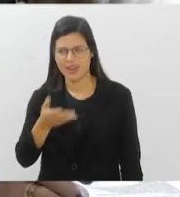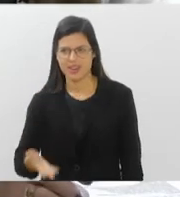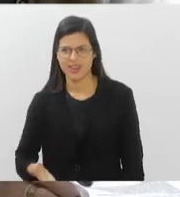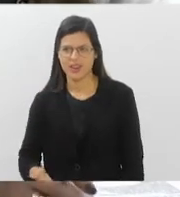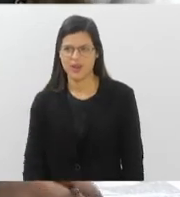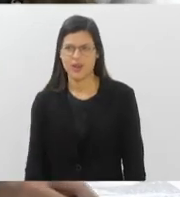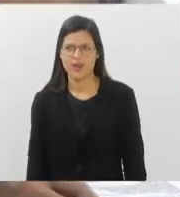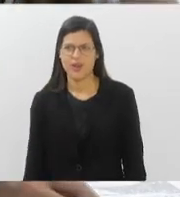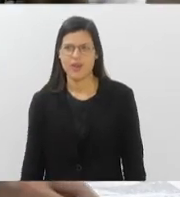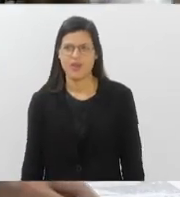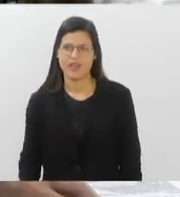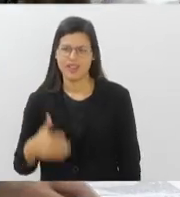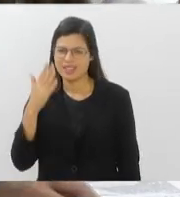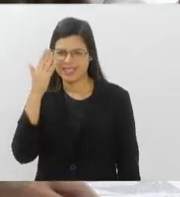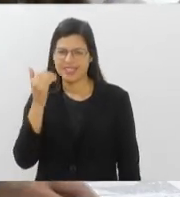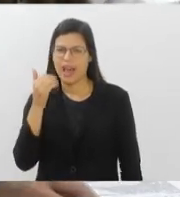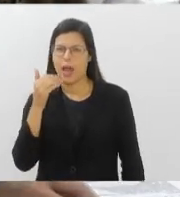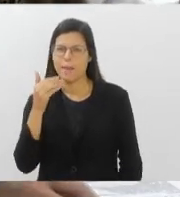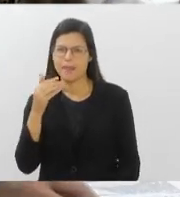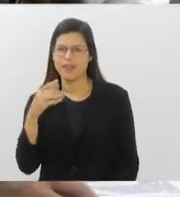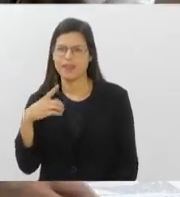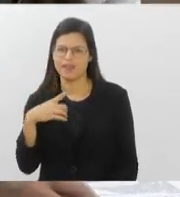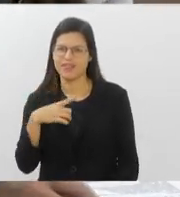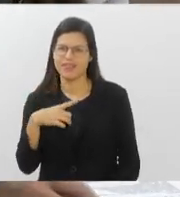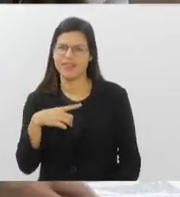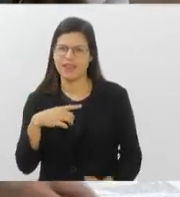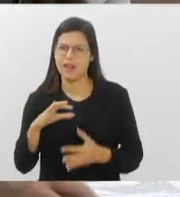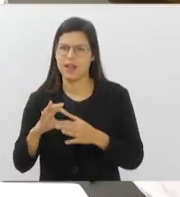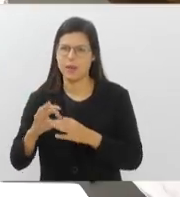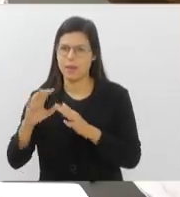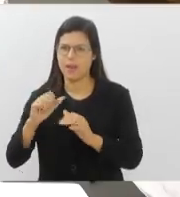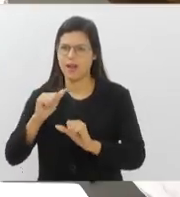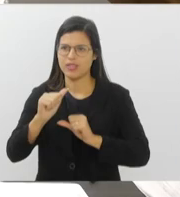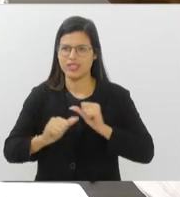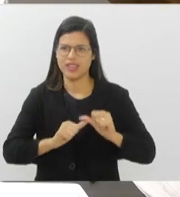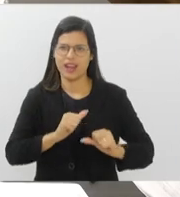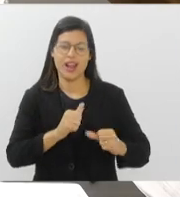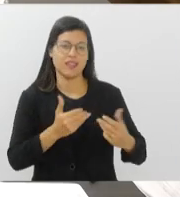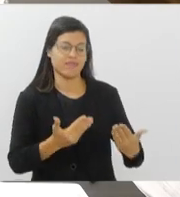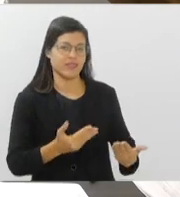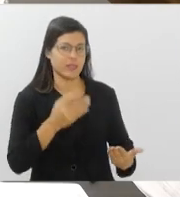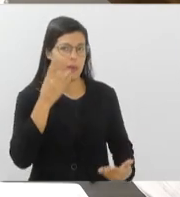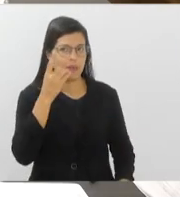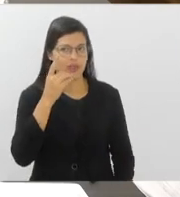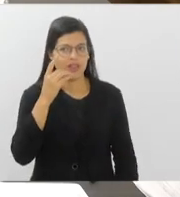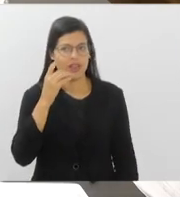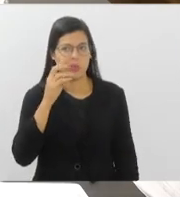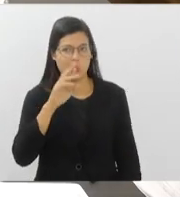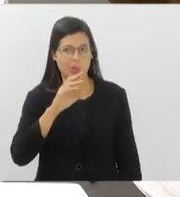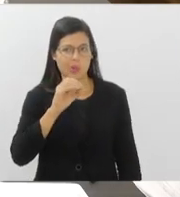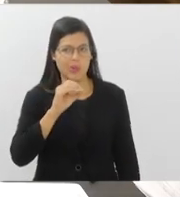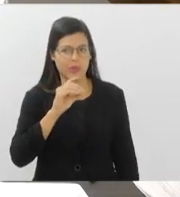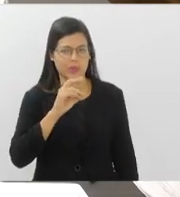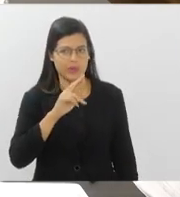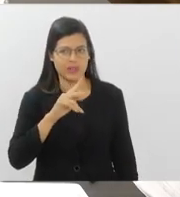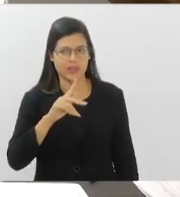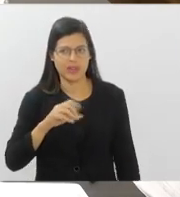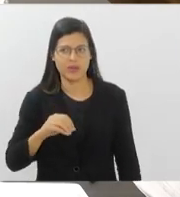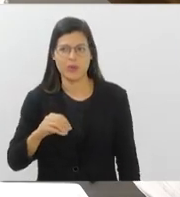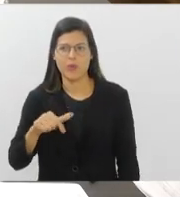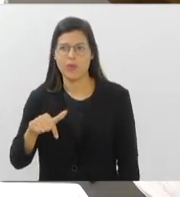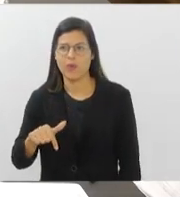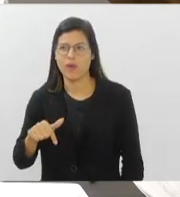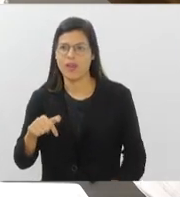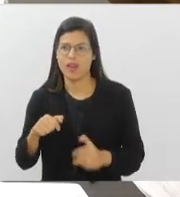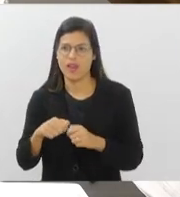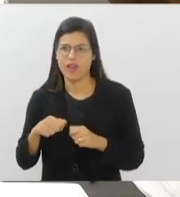nesse sentido, eu tenho acho que a aprovação para alterar aqui para imaginar. Mas deputada Moreno, 50% dos meus relatos na CCJ eu os